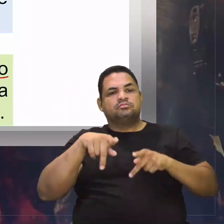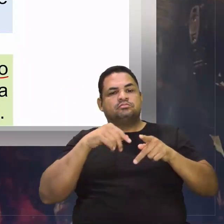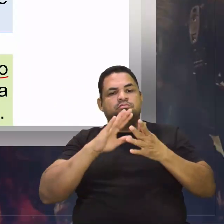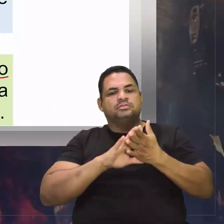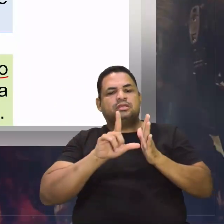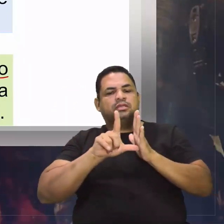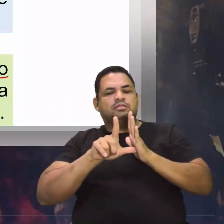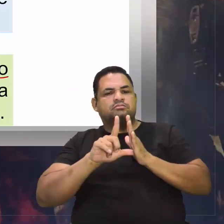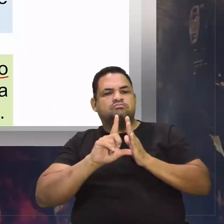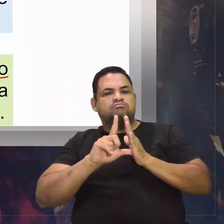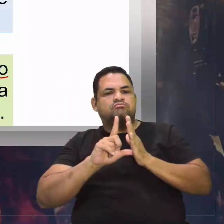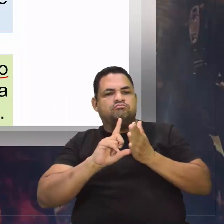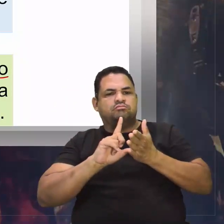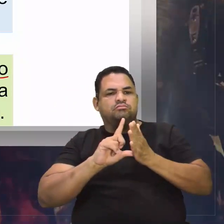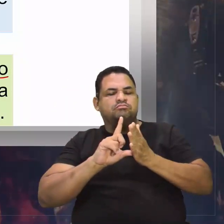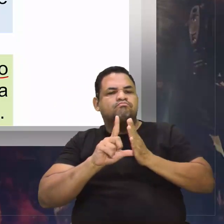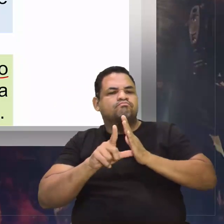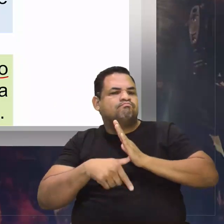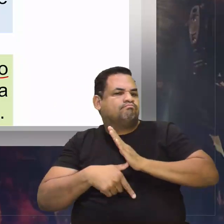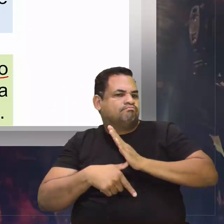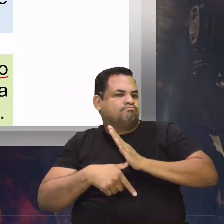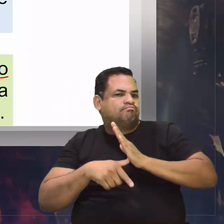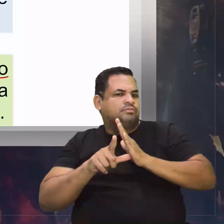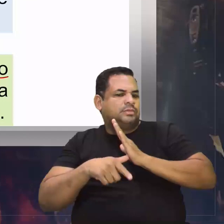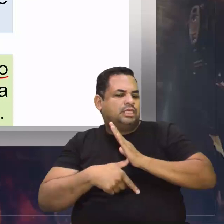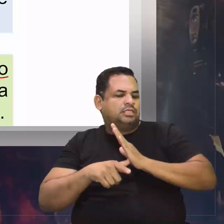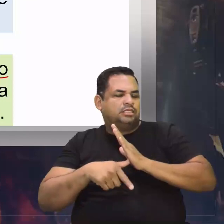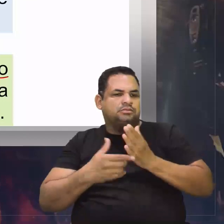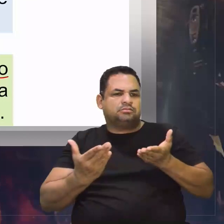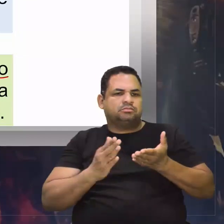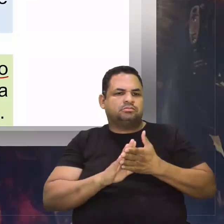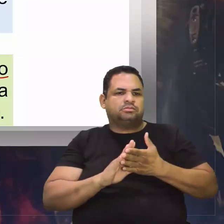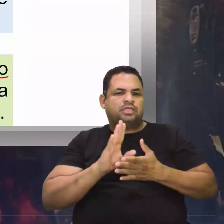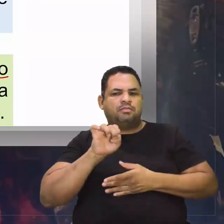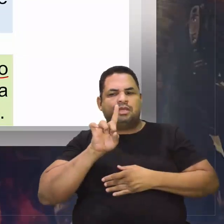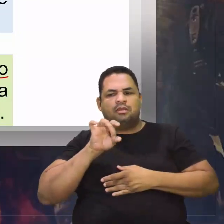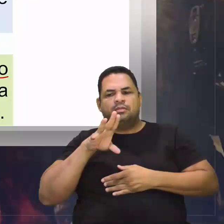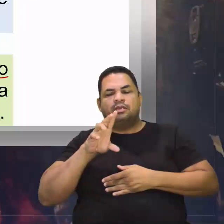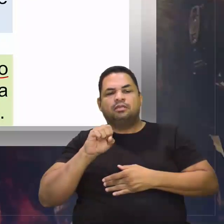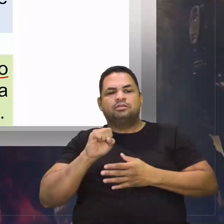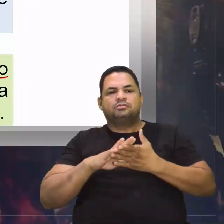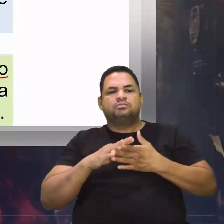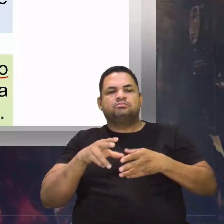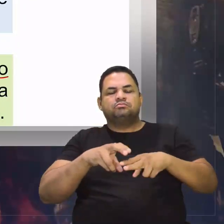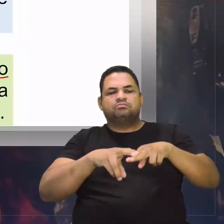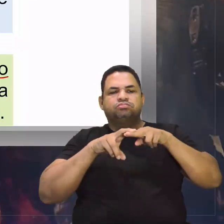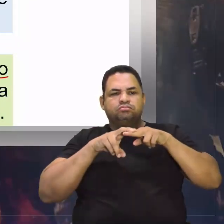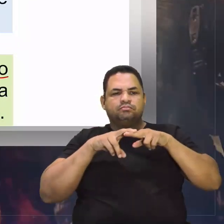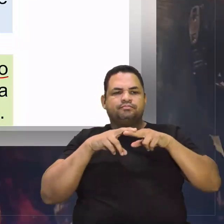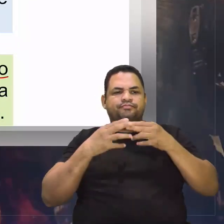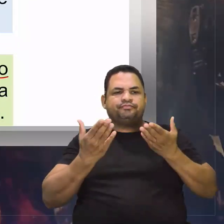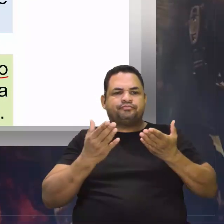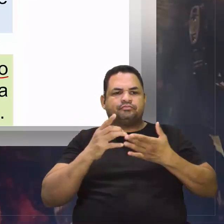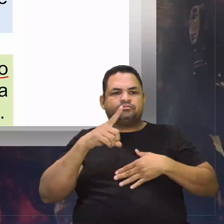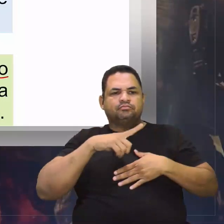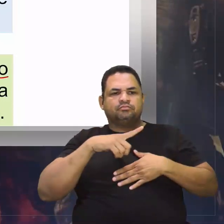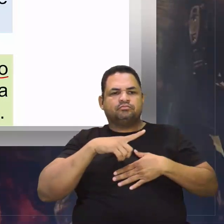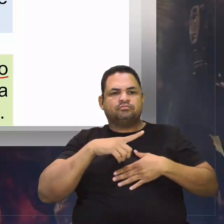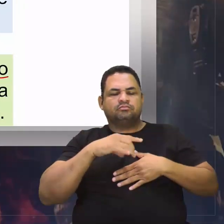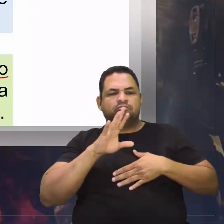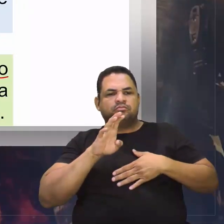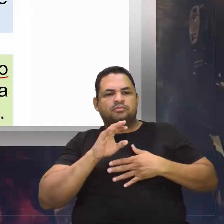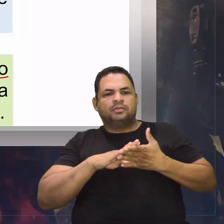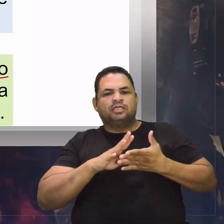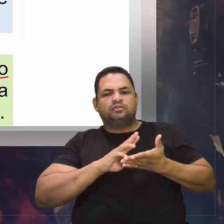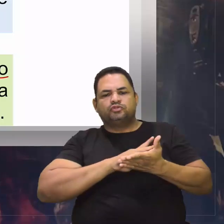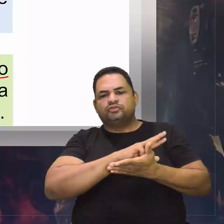atrasadas. Então, logo essa civilização atrasada eram chamados de bárbaros. Por isso que, mesmo tendo aí os suevos, os francos,